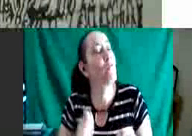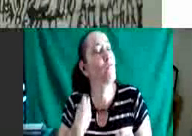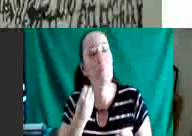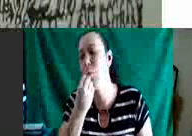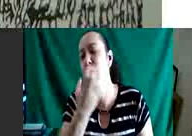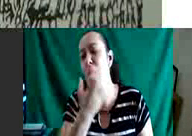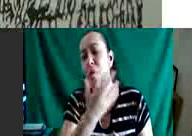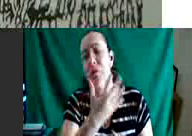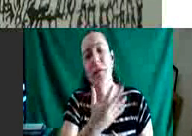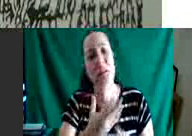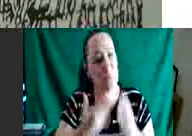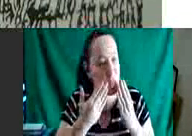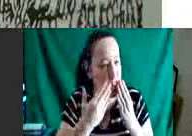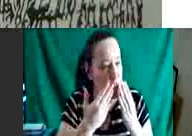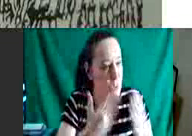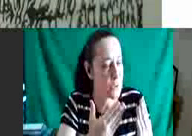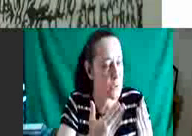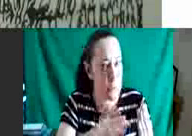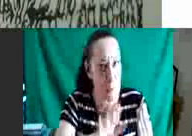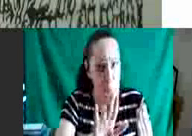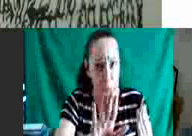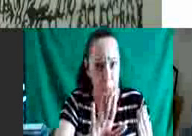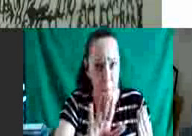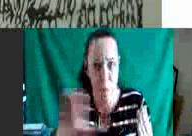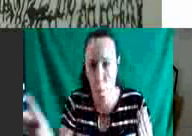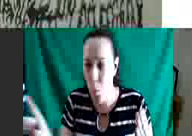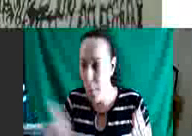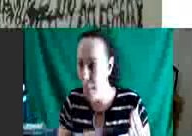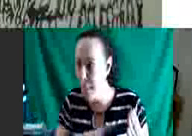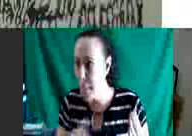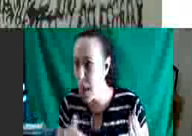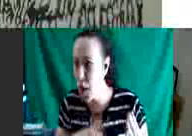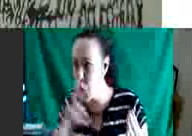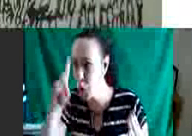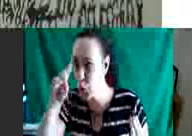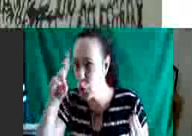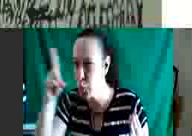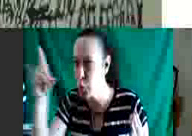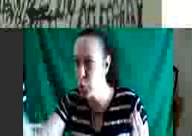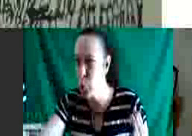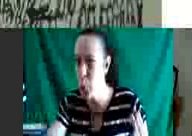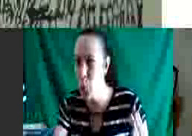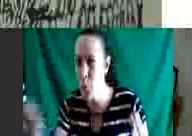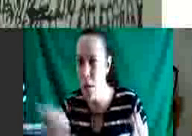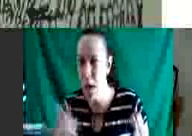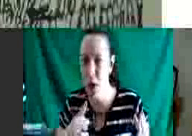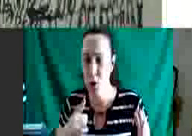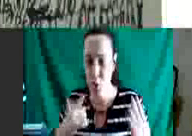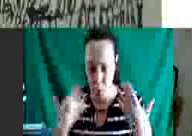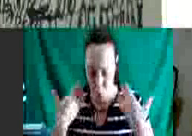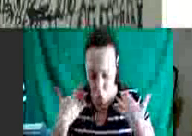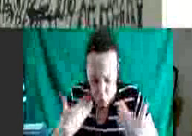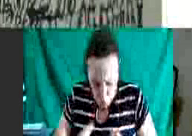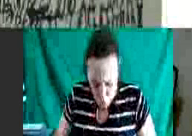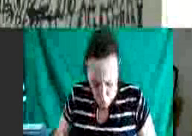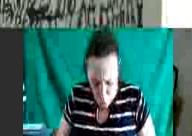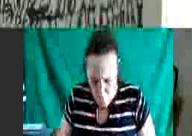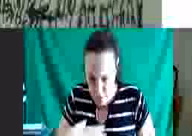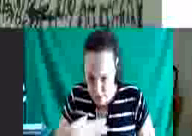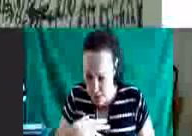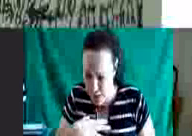medo teme a chegada do dia. A gente sente no corpo os efeitos do medo.